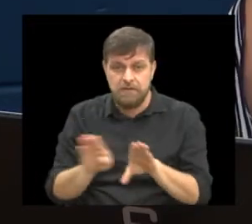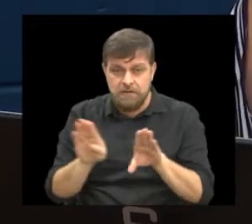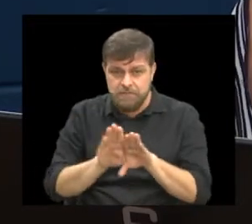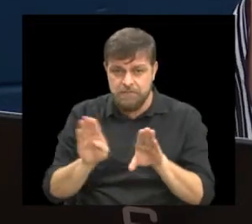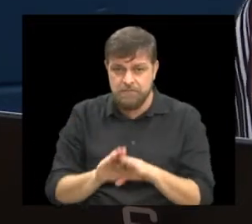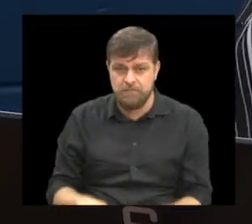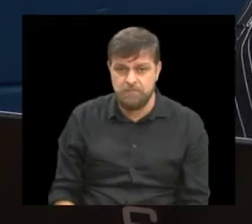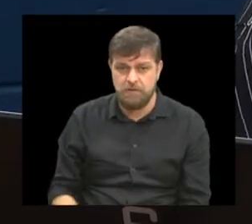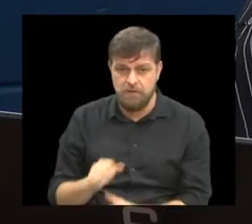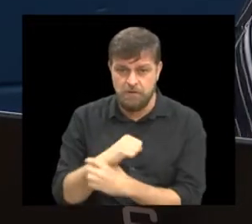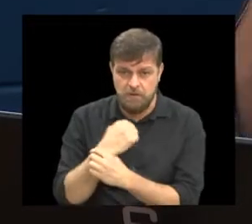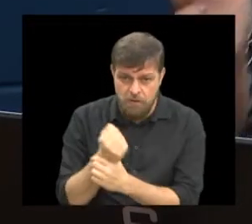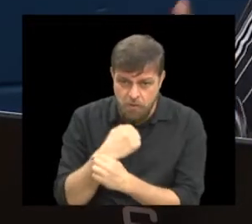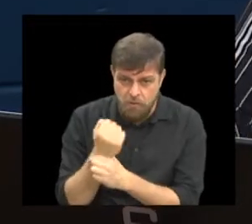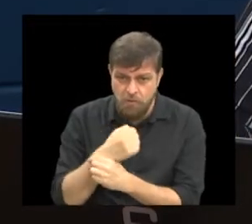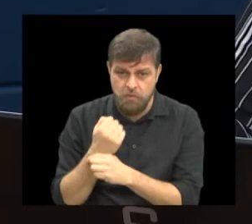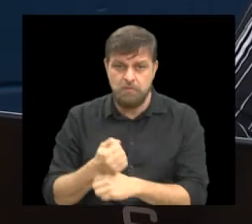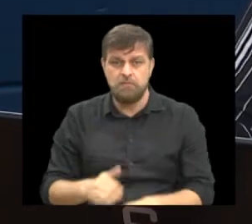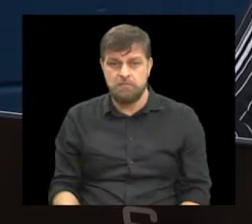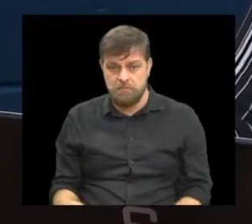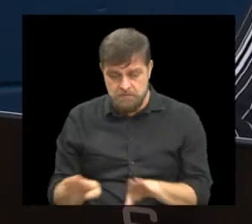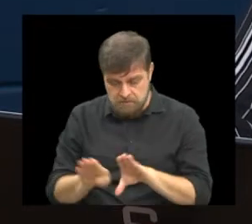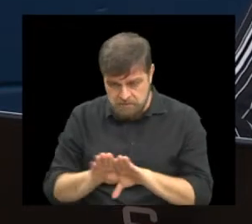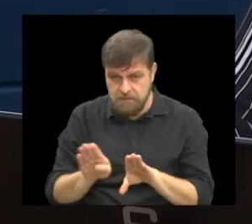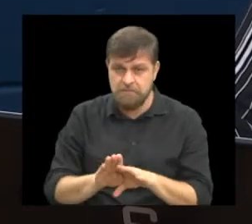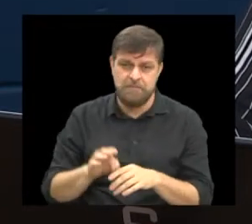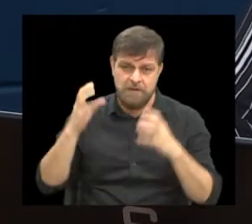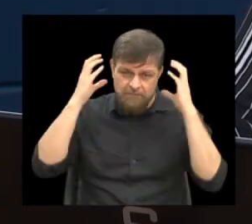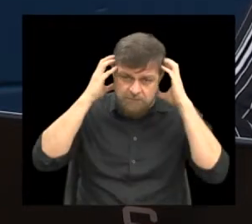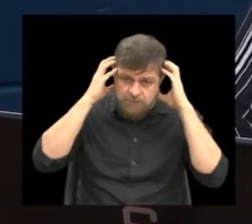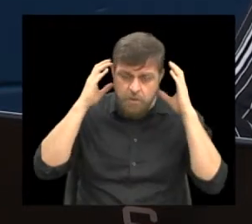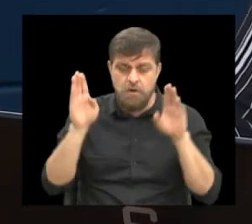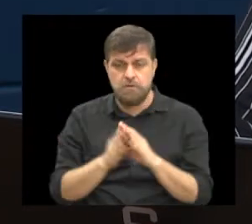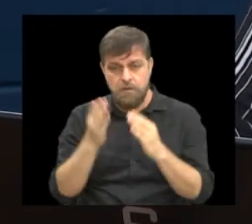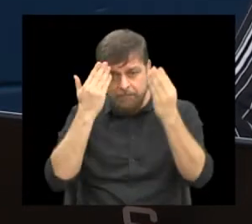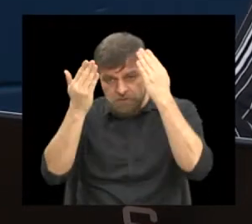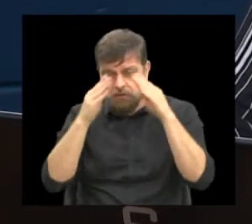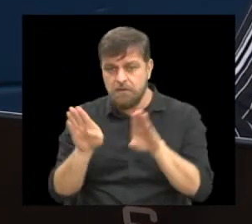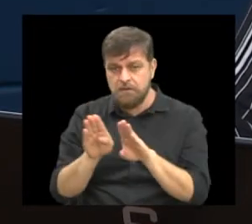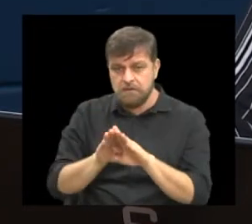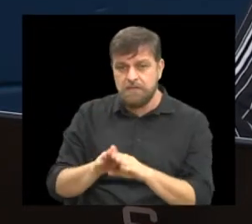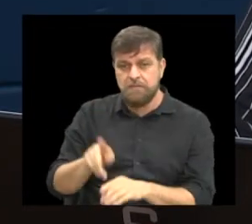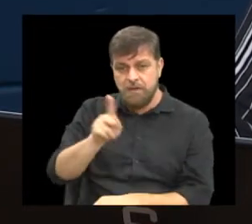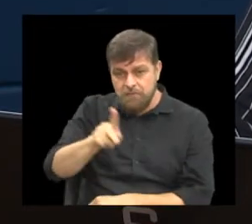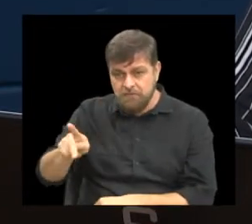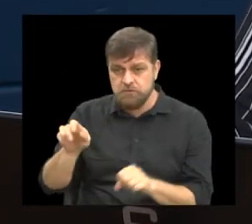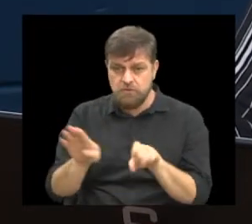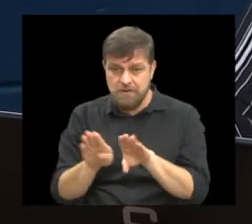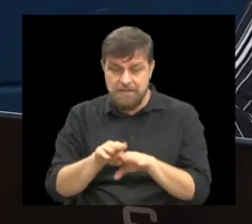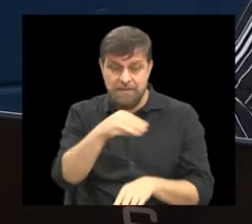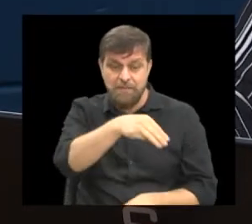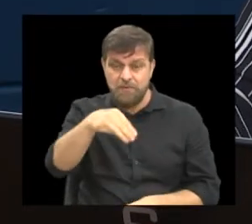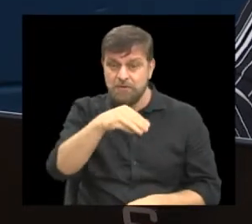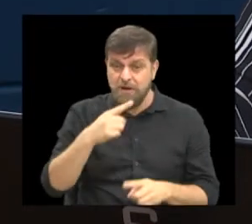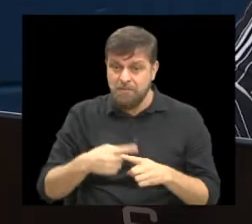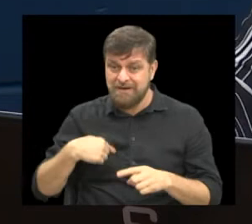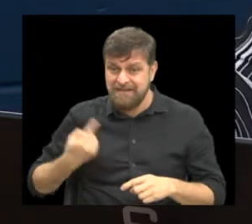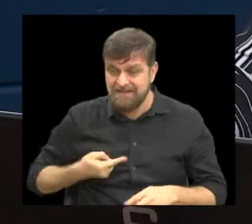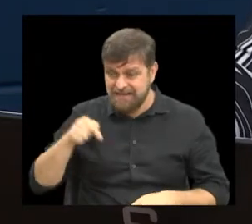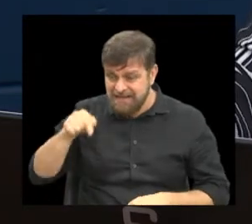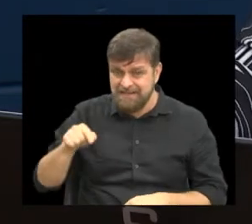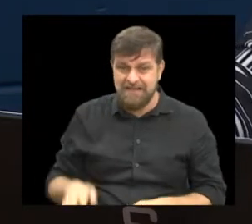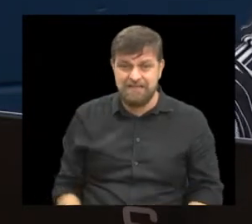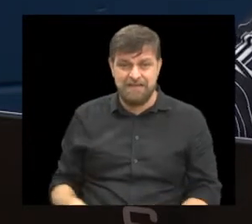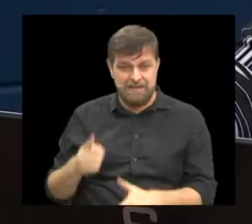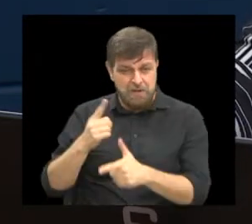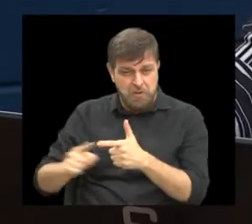terapeutas são só para os alunos? Não, eles são para as professoras, eles são para os monitores. Por quê? Porque muitas vezes a queixa não vem da casa,